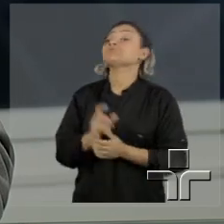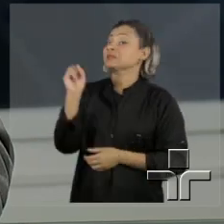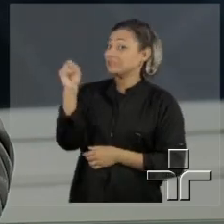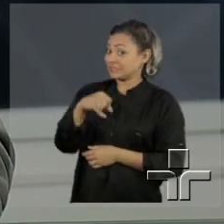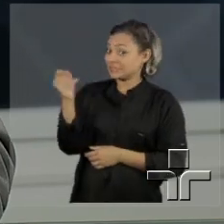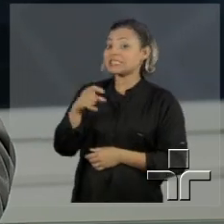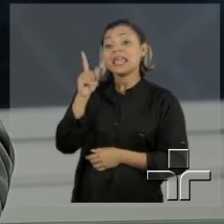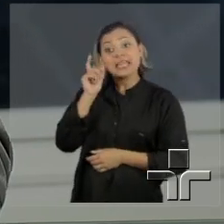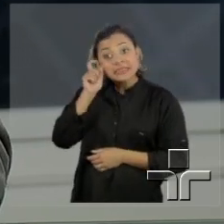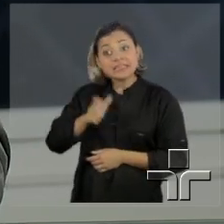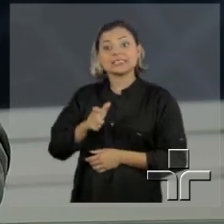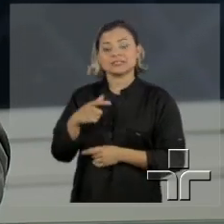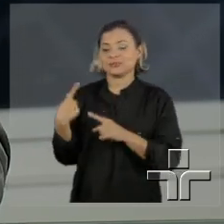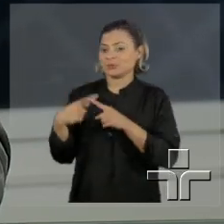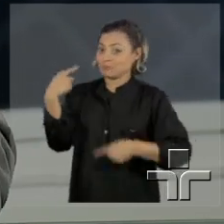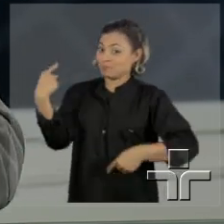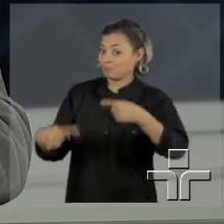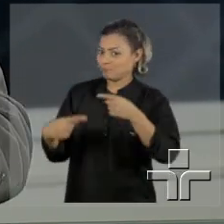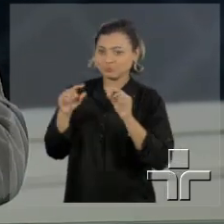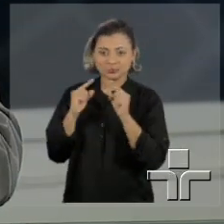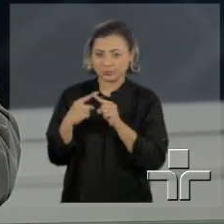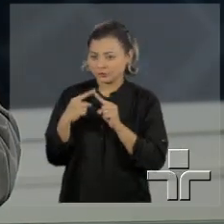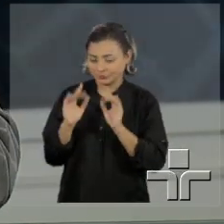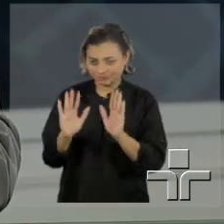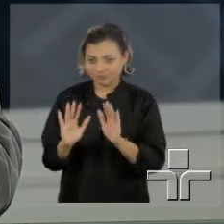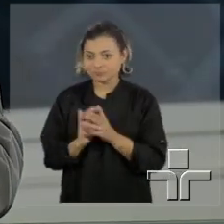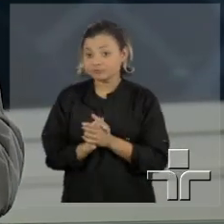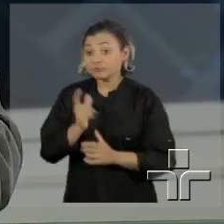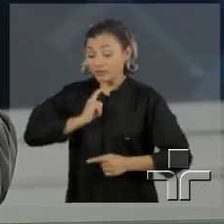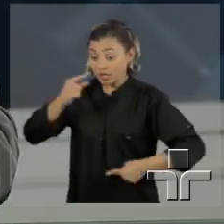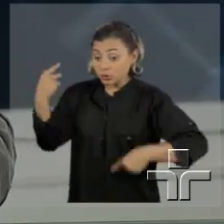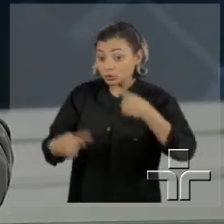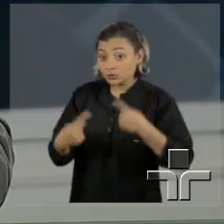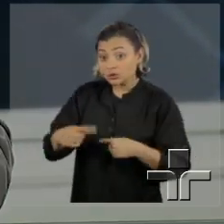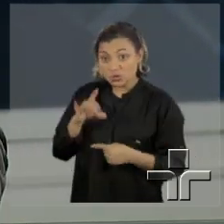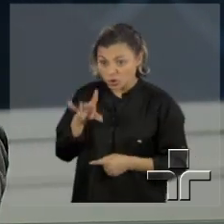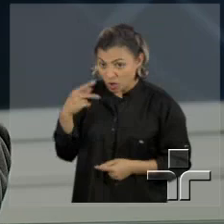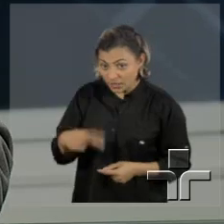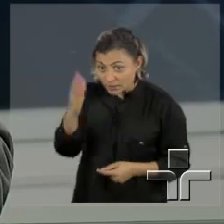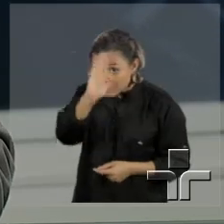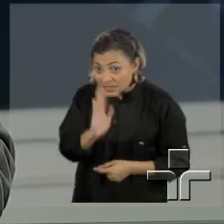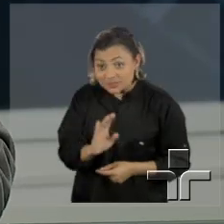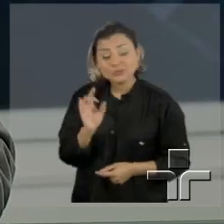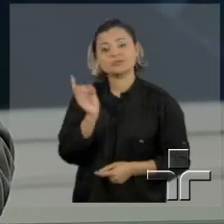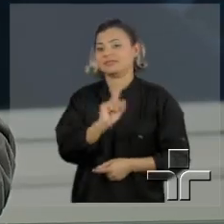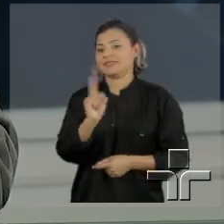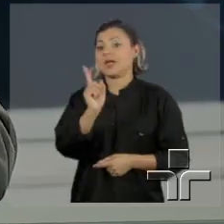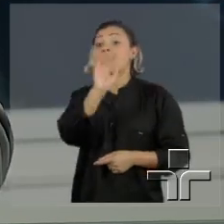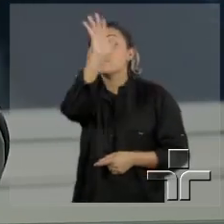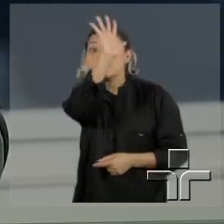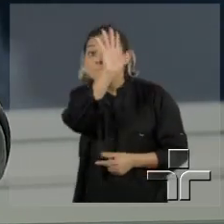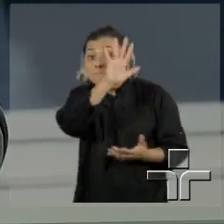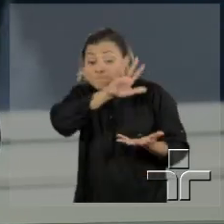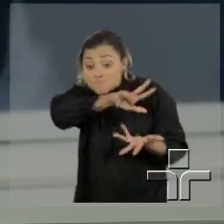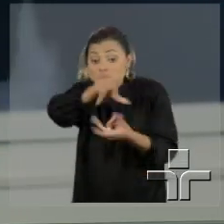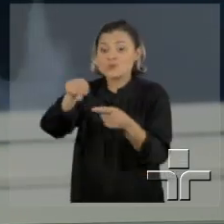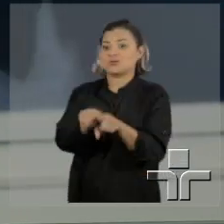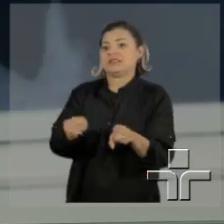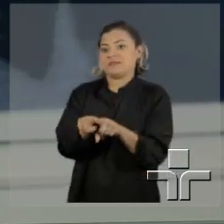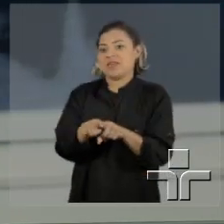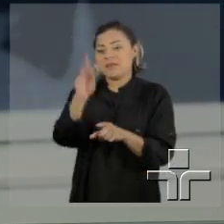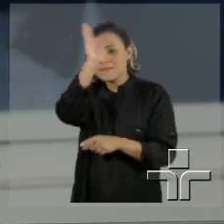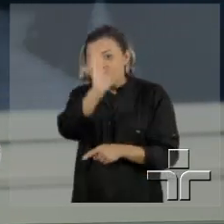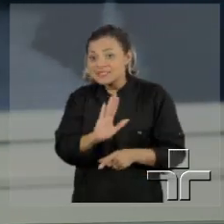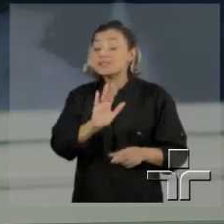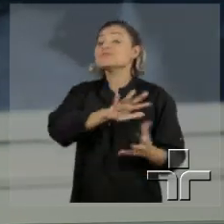discussão, porque veja só, há uma discussão, e não só no Brasil, mas no mundo todo, na literatura internacional, que essa